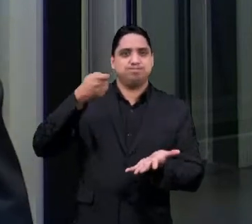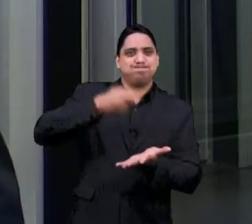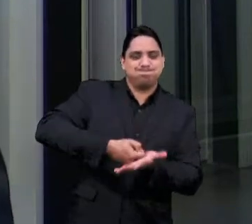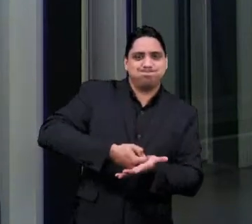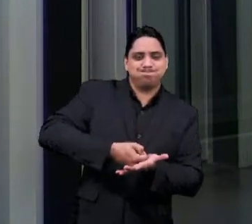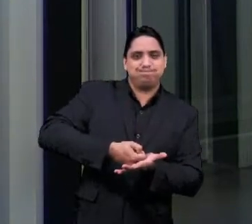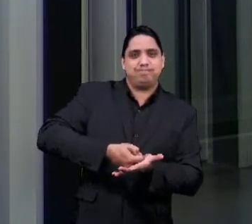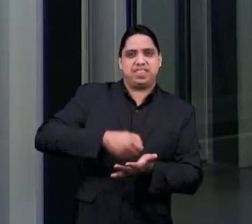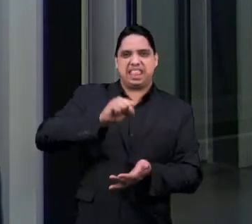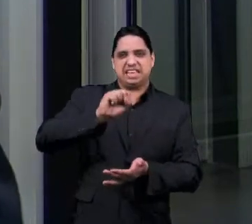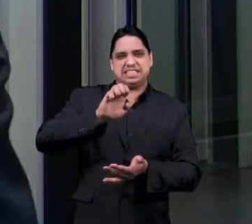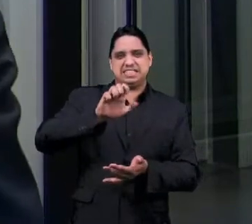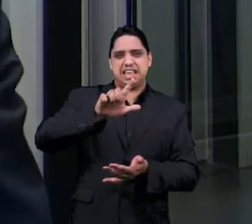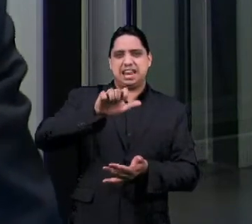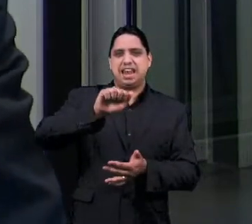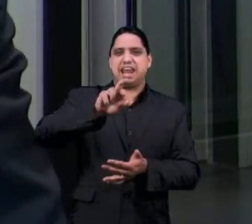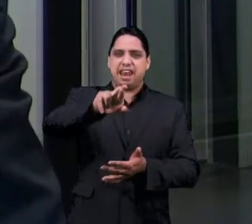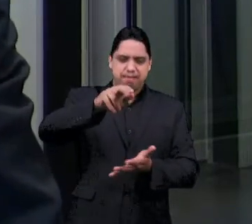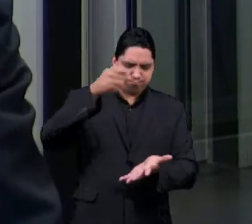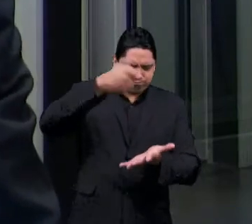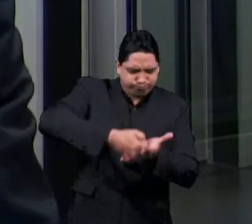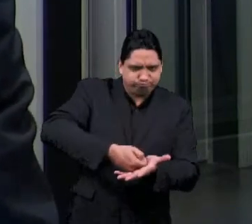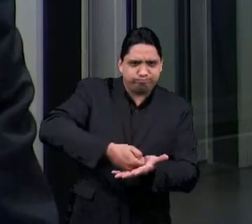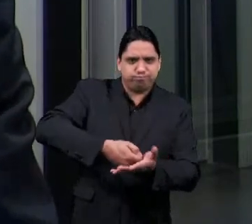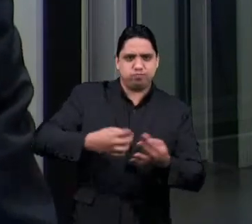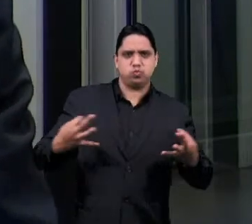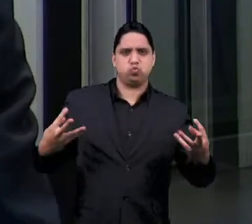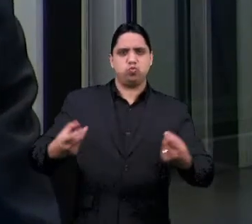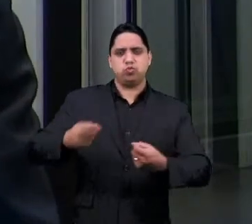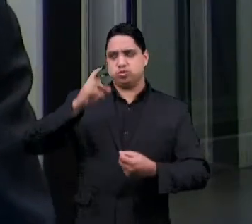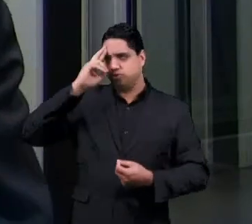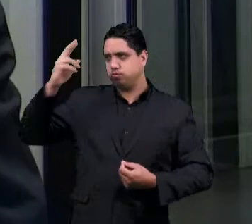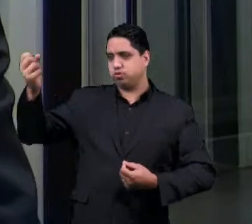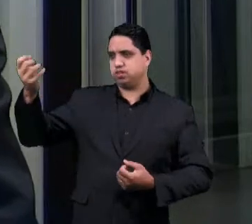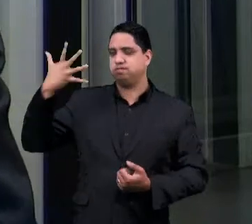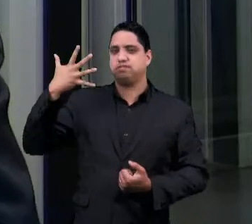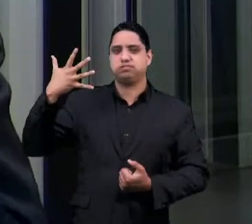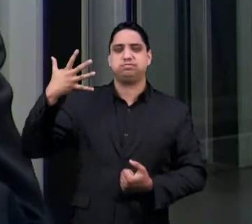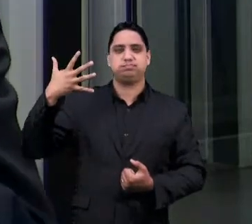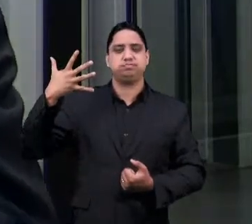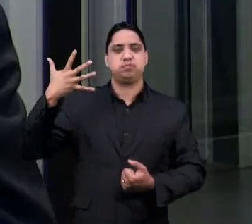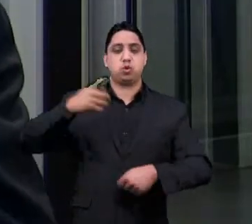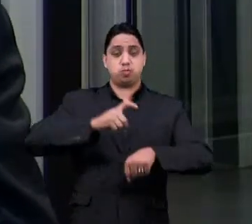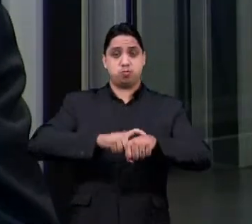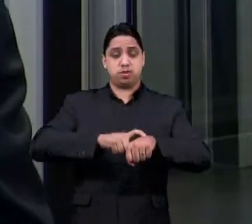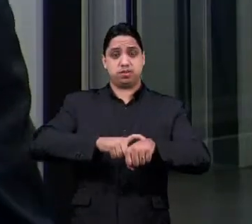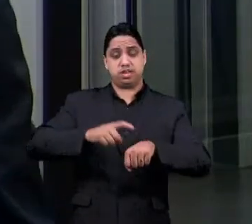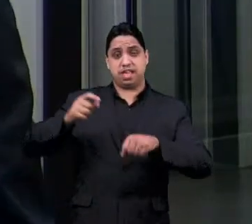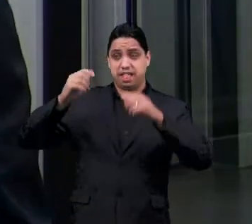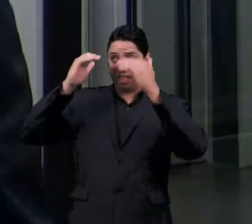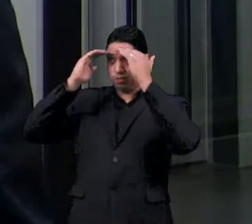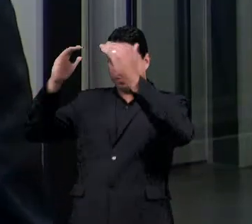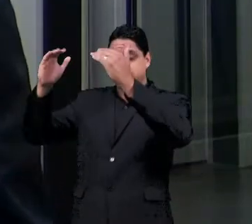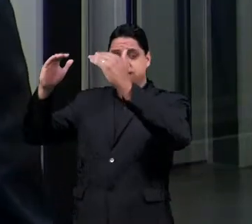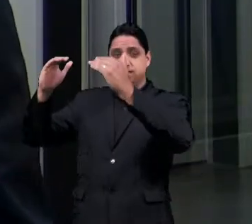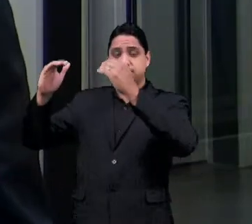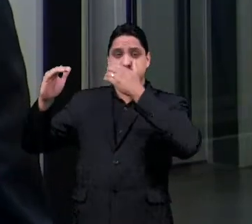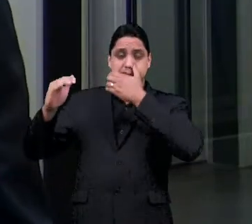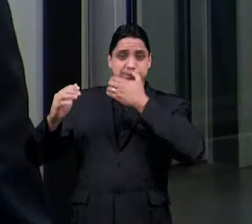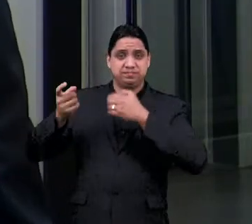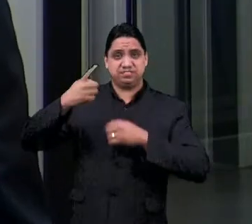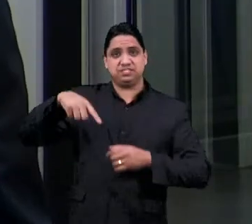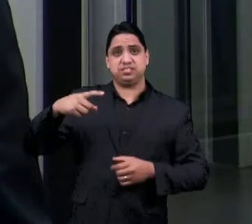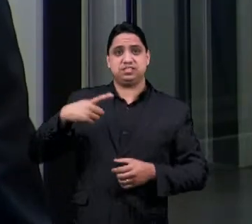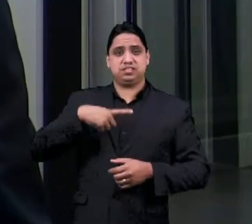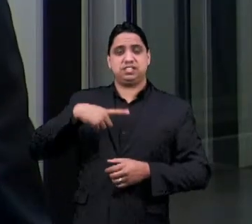ele vai selar aquilo que ele orientou, e quando você atende, você recebe os sinais,